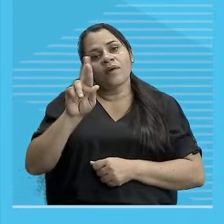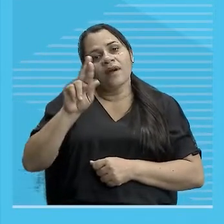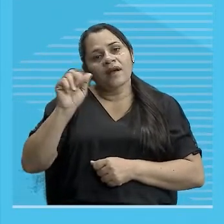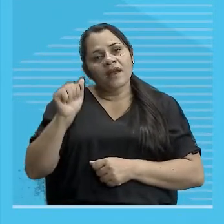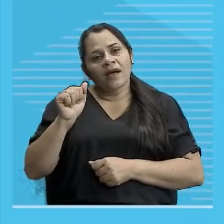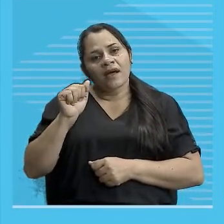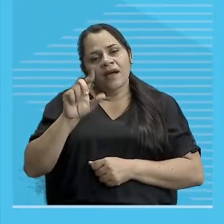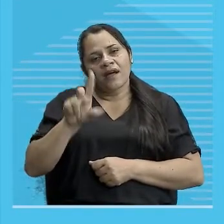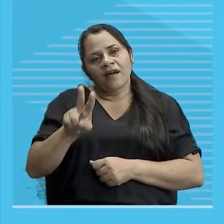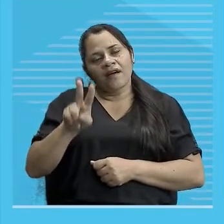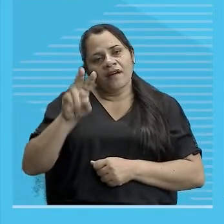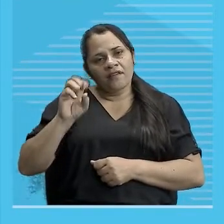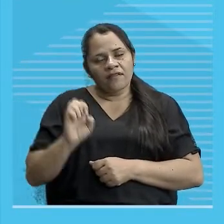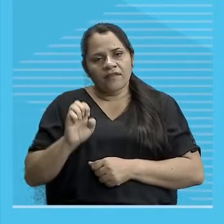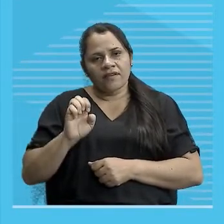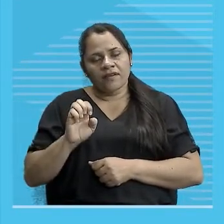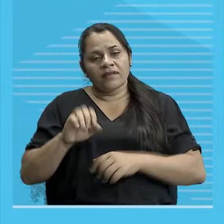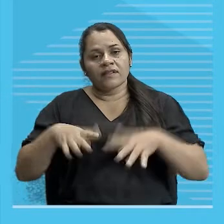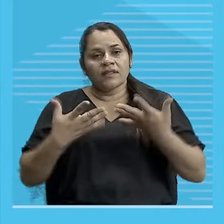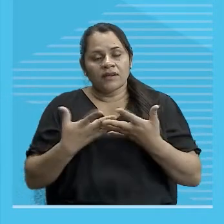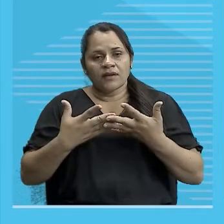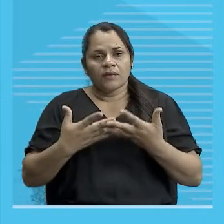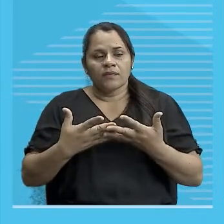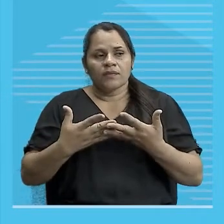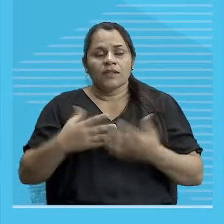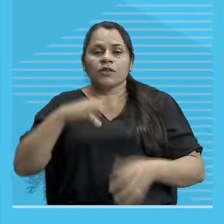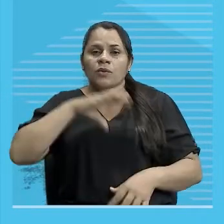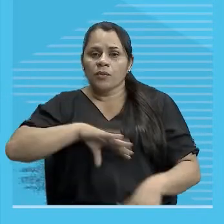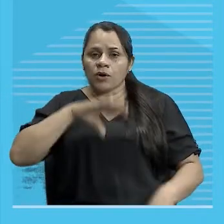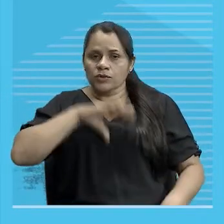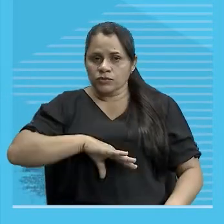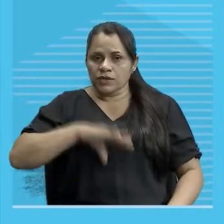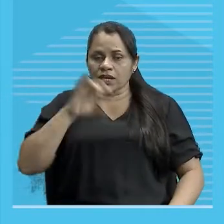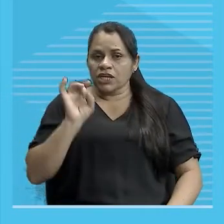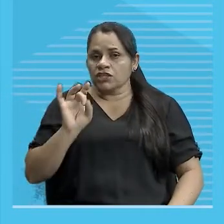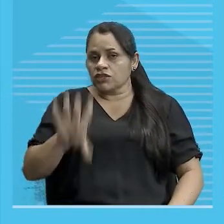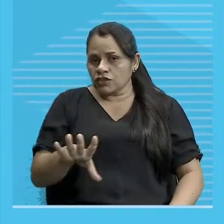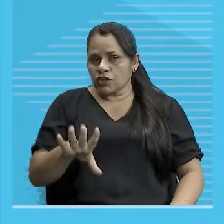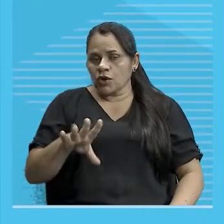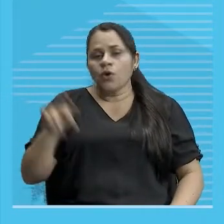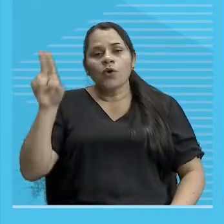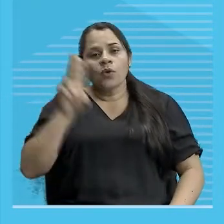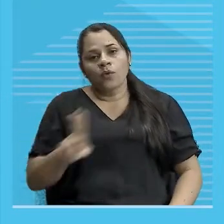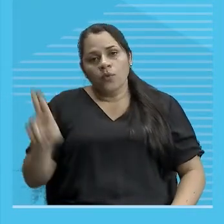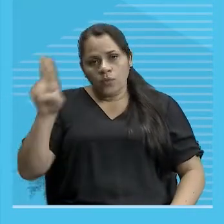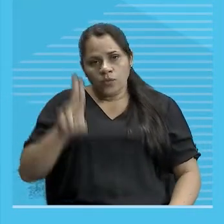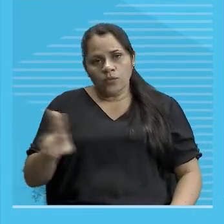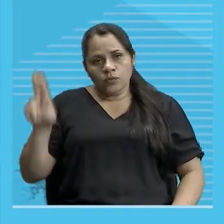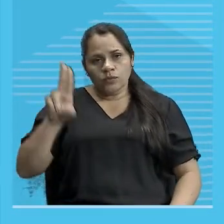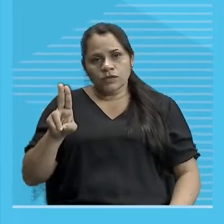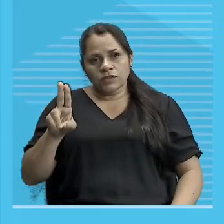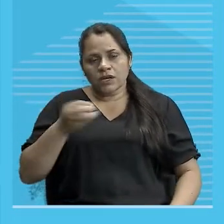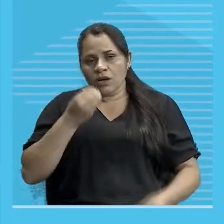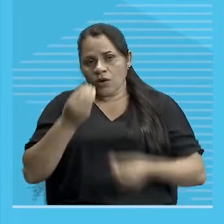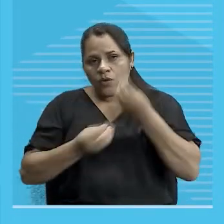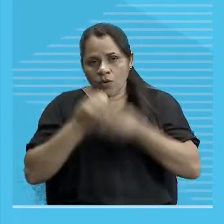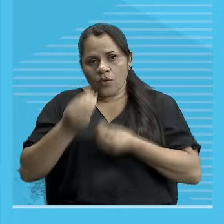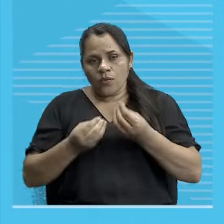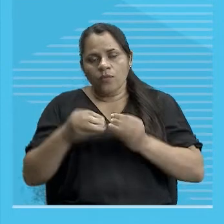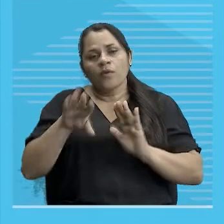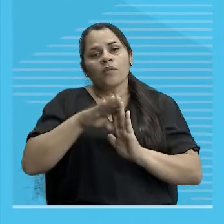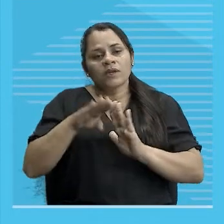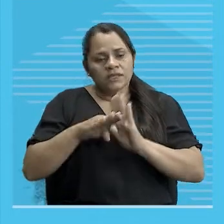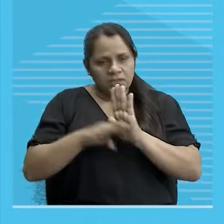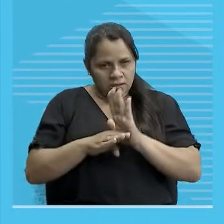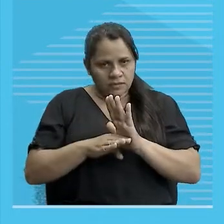língua portuguesa formal, portanto, somente só serve este acento ao princípio da crase,